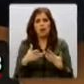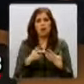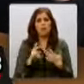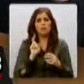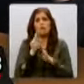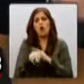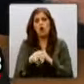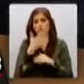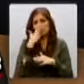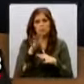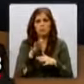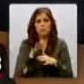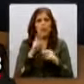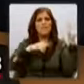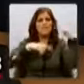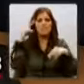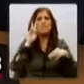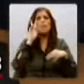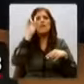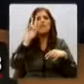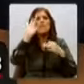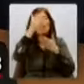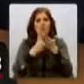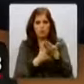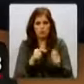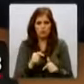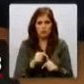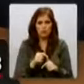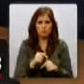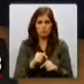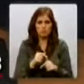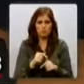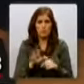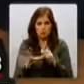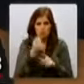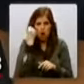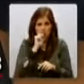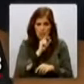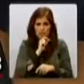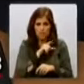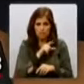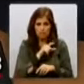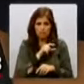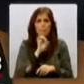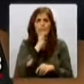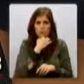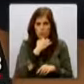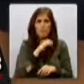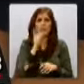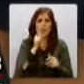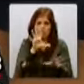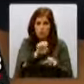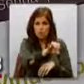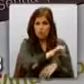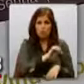entrar por exemplo nas Finanças para ver as faturas que apresentaram sim e a capturar Então não passou diz assim podemos capturar